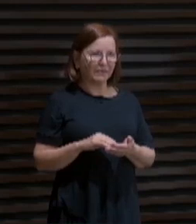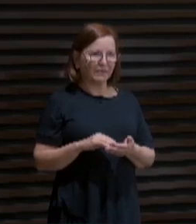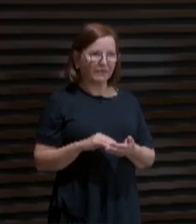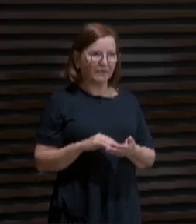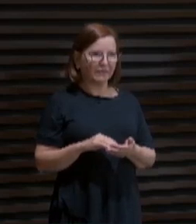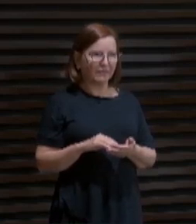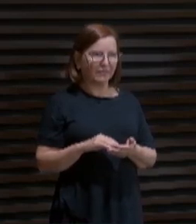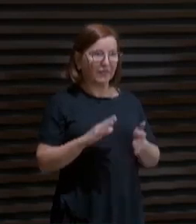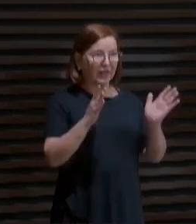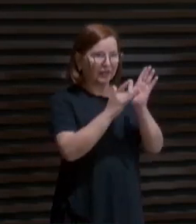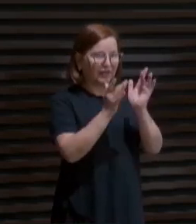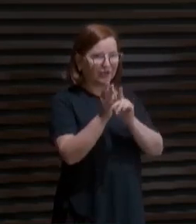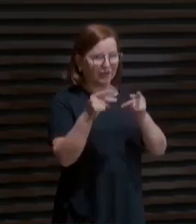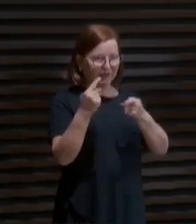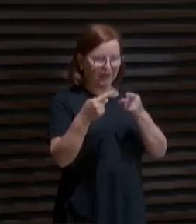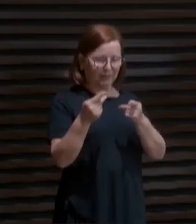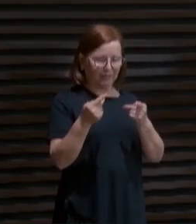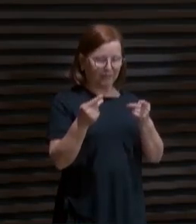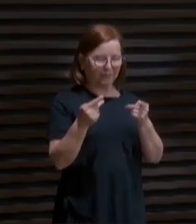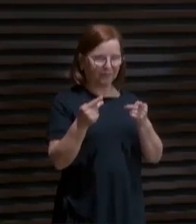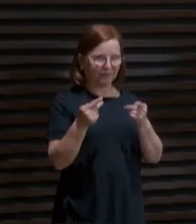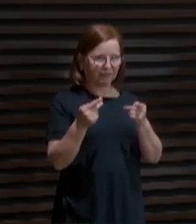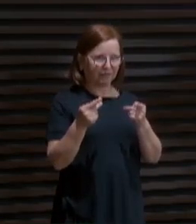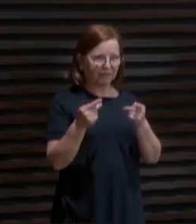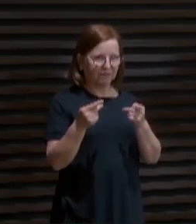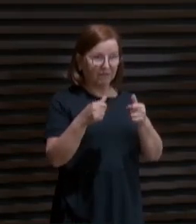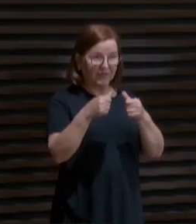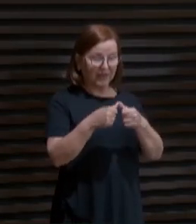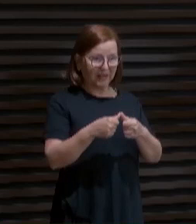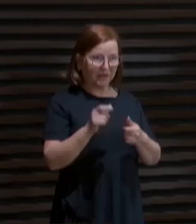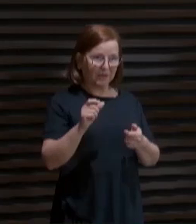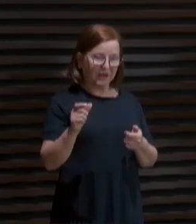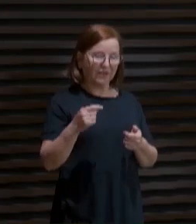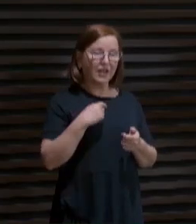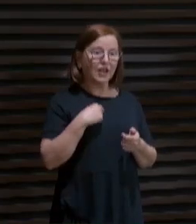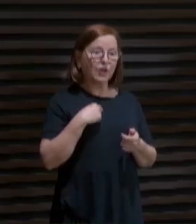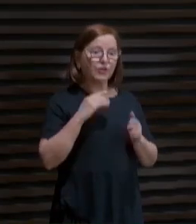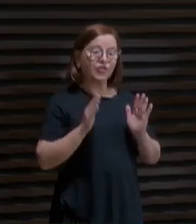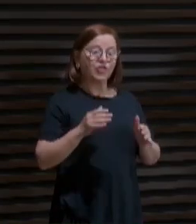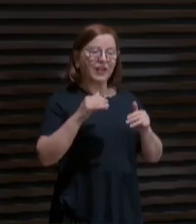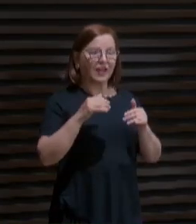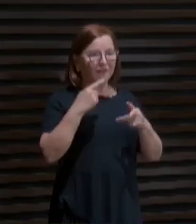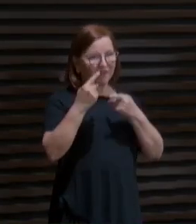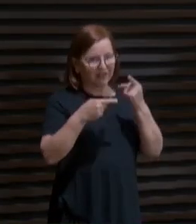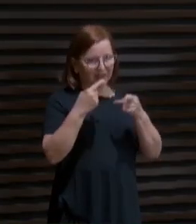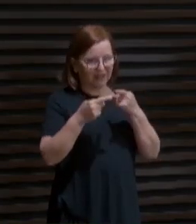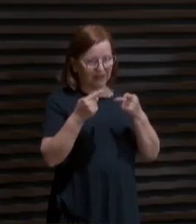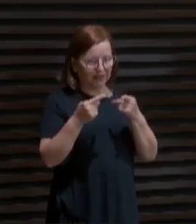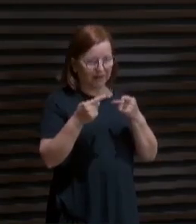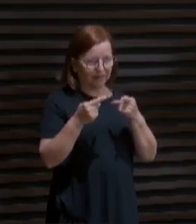a seguir Jesus lhes disse: são estas as palavras que eu vos falei,